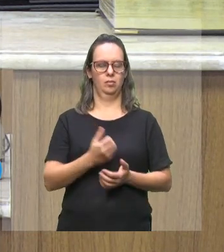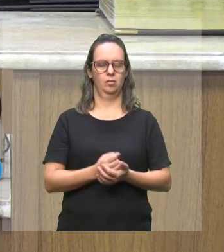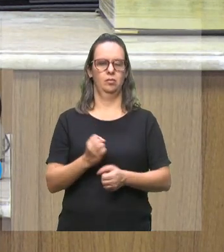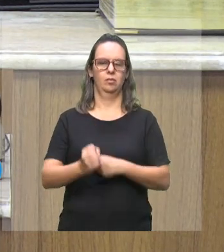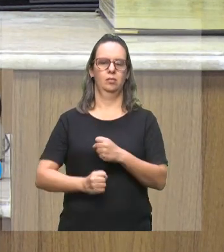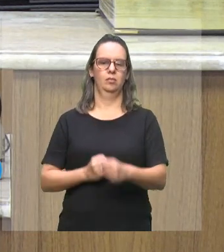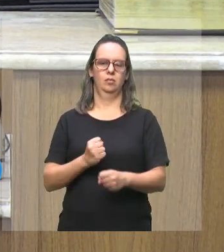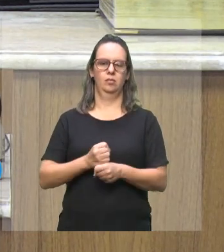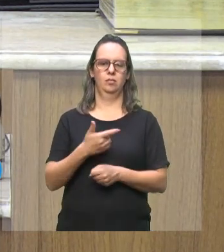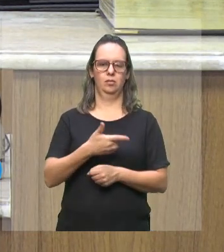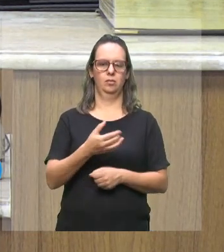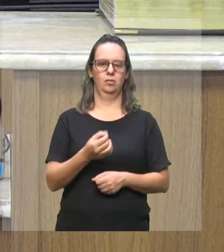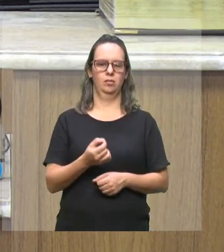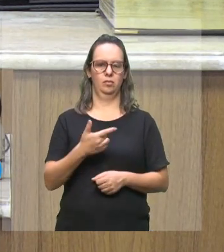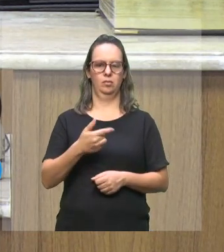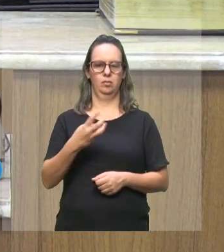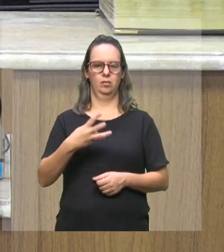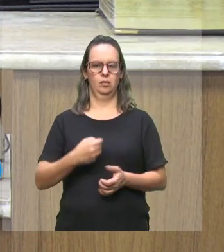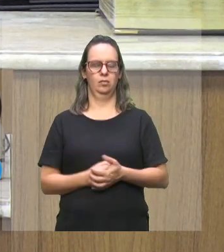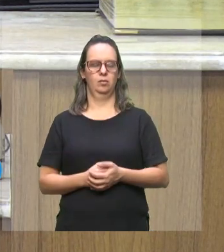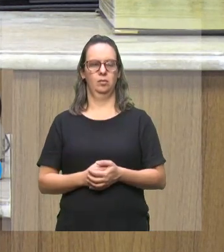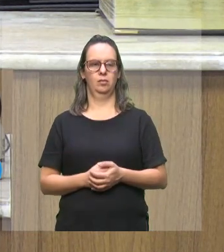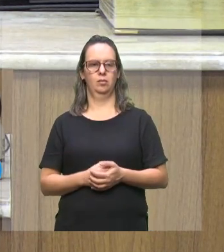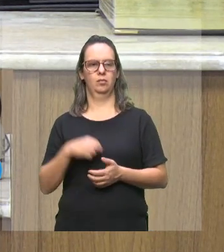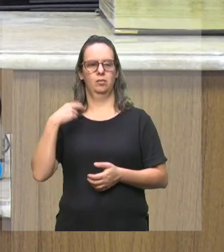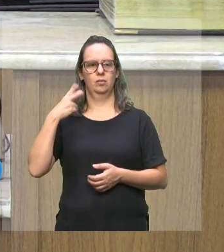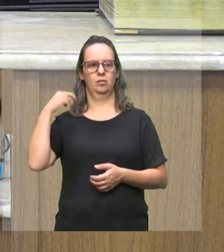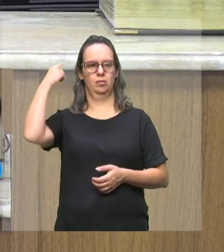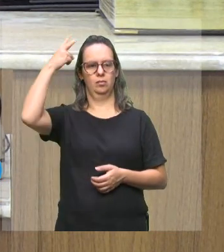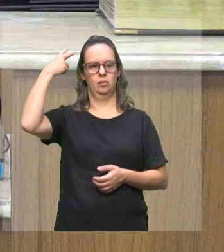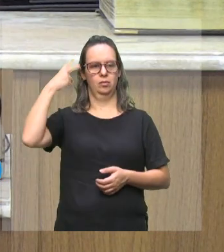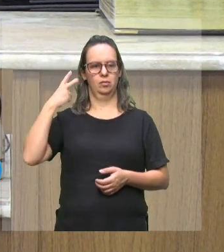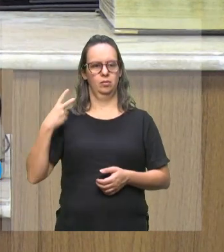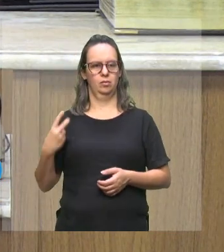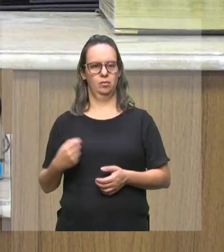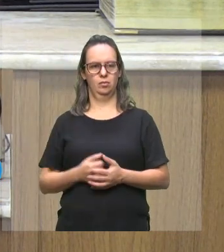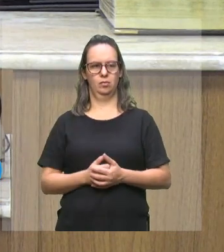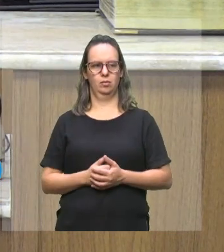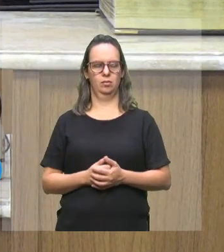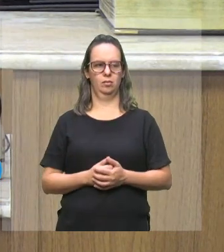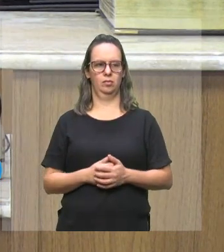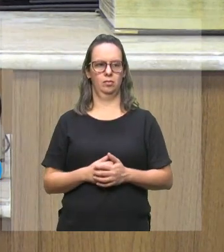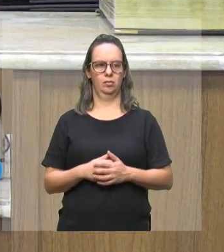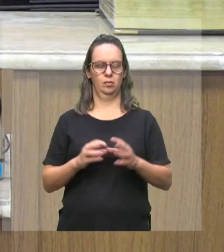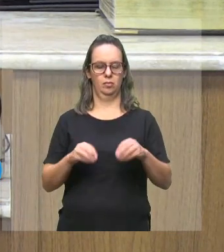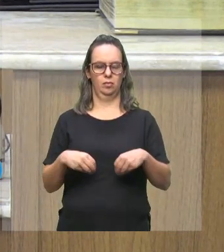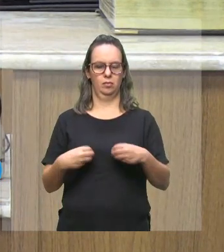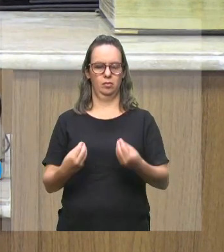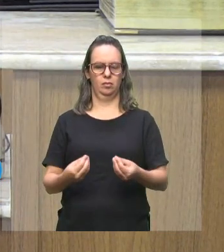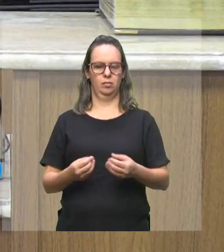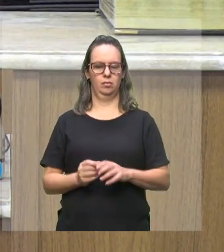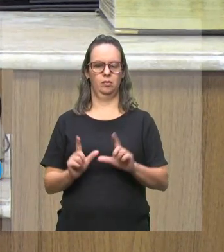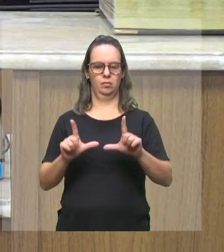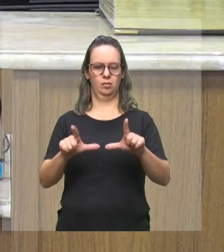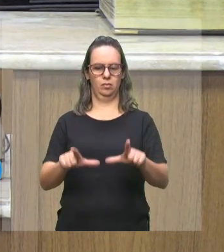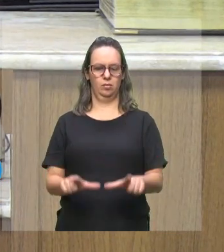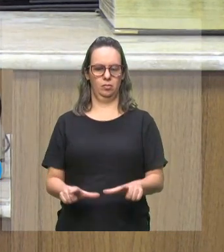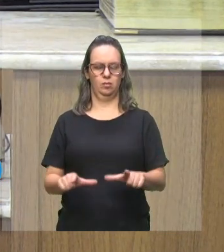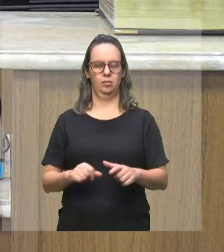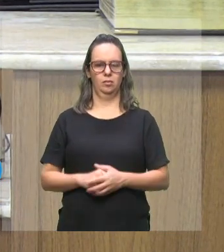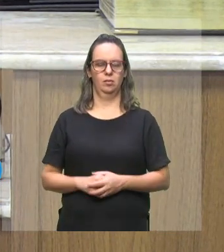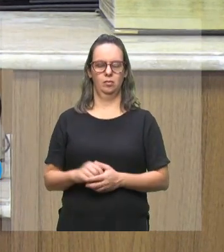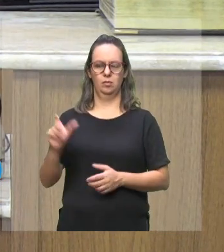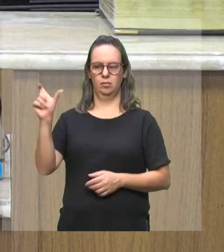6/2024, de autoria da vereadora Viviane Delmassa, que outorga o título honorífico de cidadã cisense